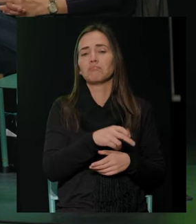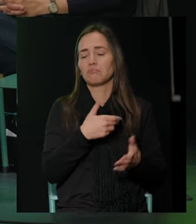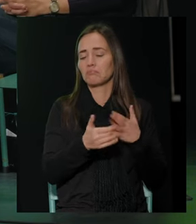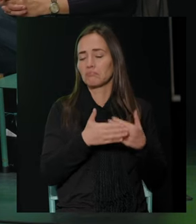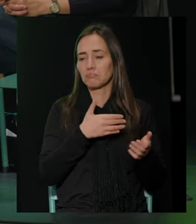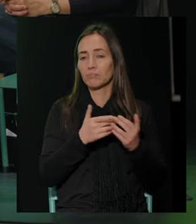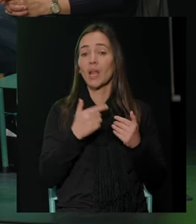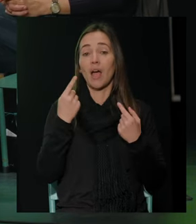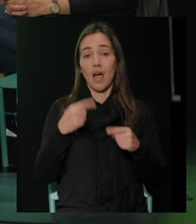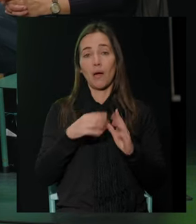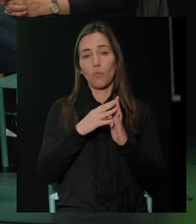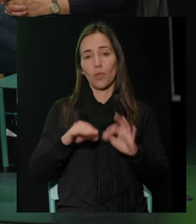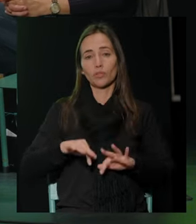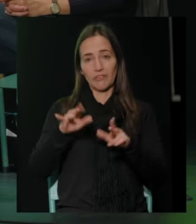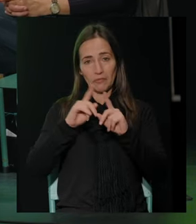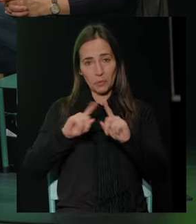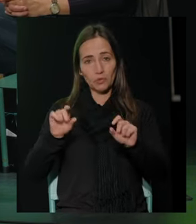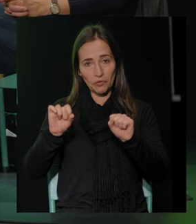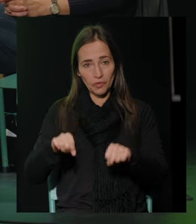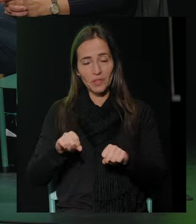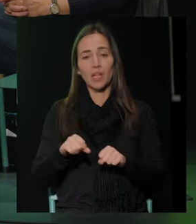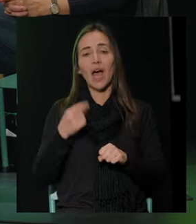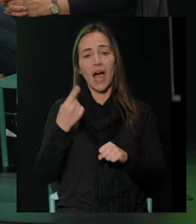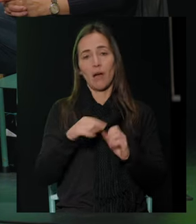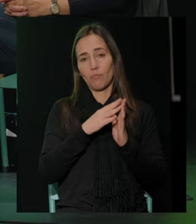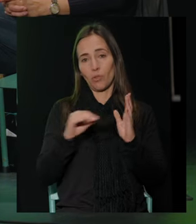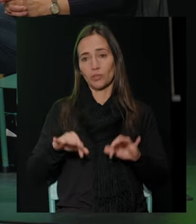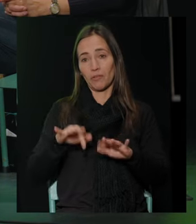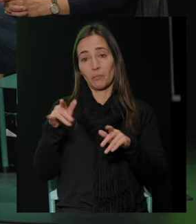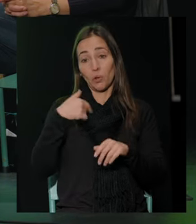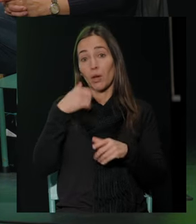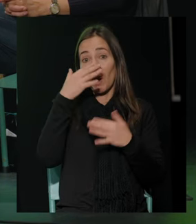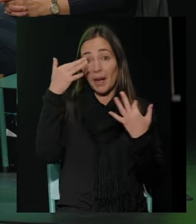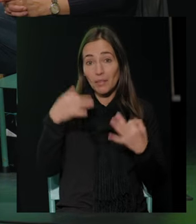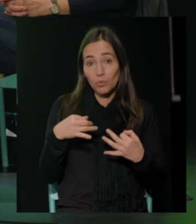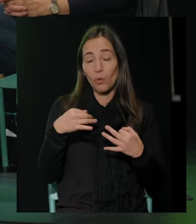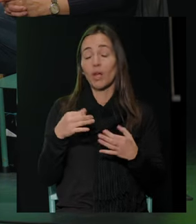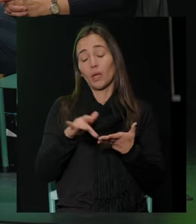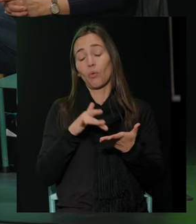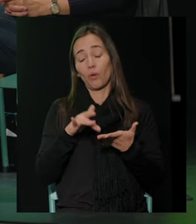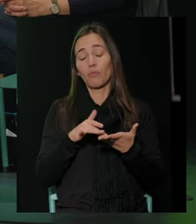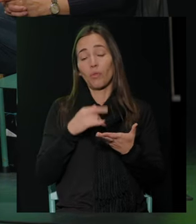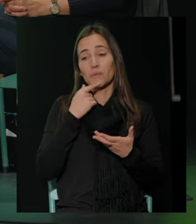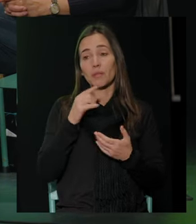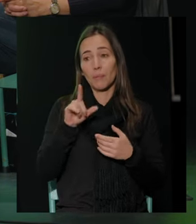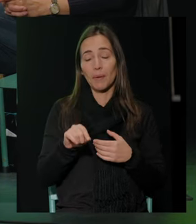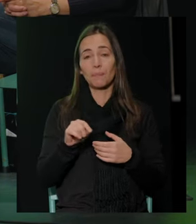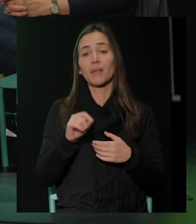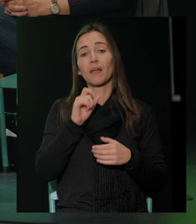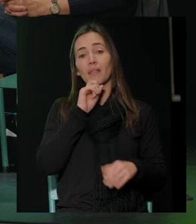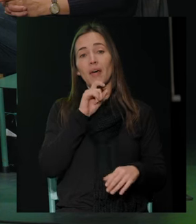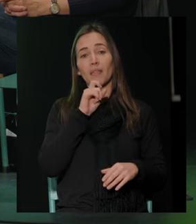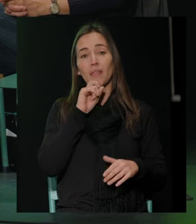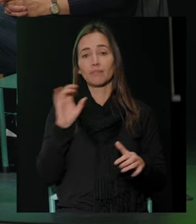de desenvolvimento que são diferentes, há modelos de desenvolvimento, assim acredito eu e assim tento explicar no livro, que conseguem.